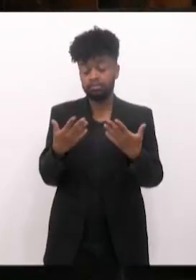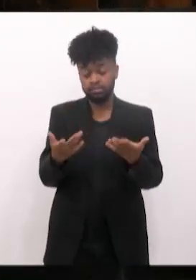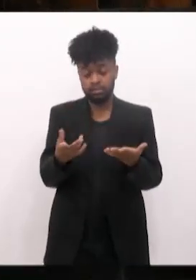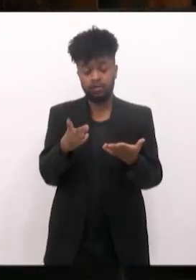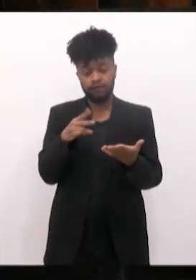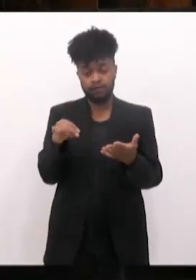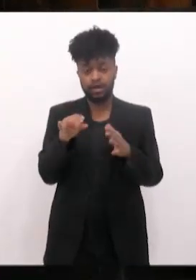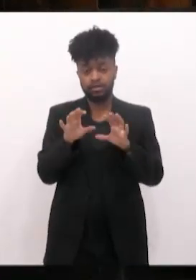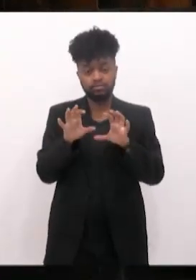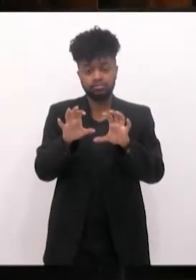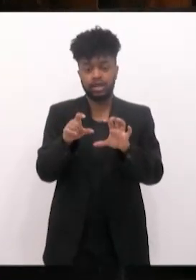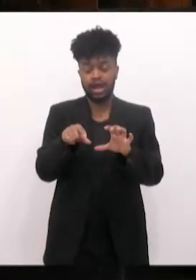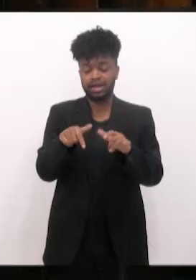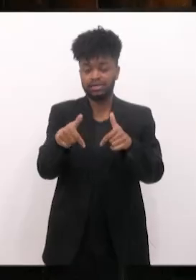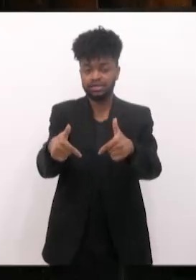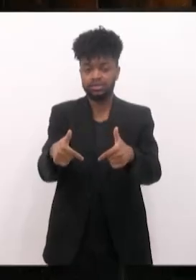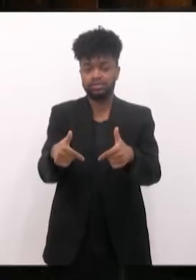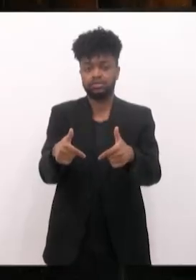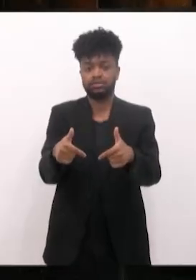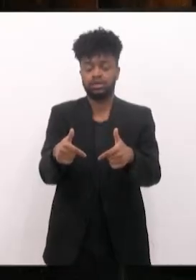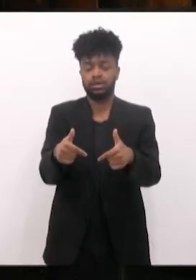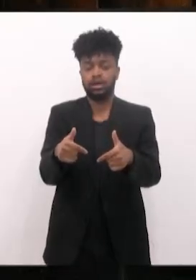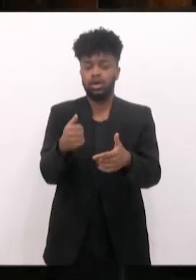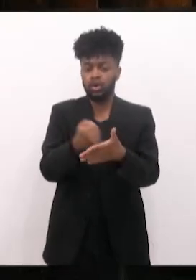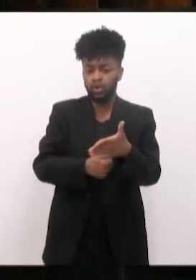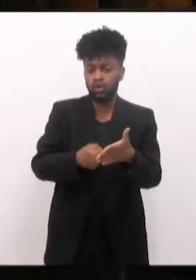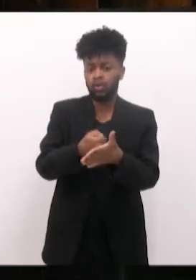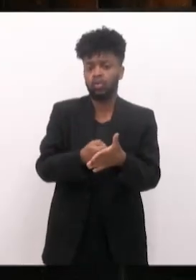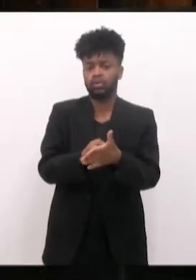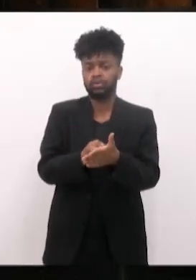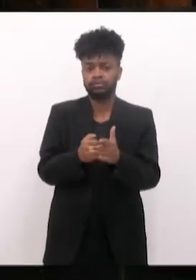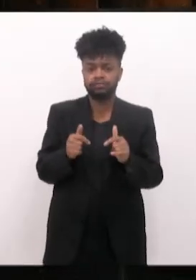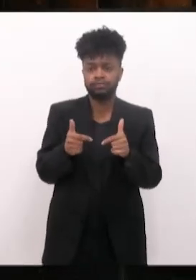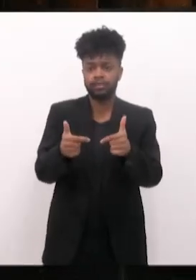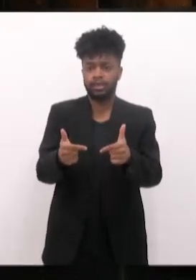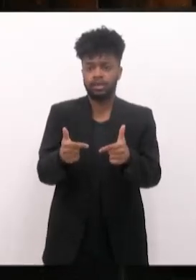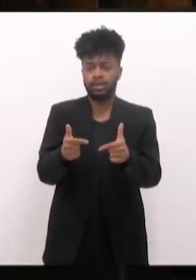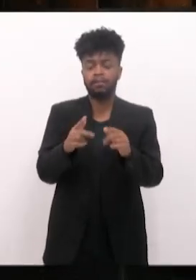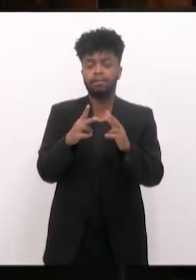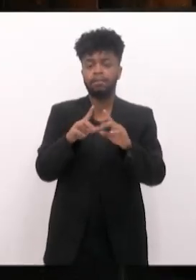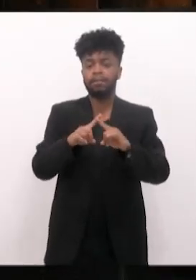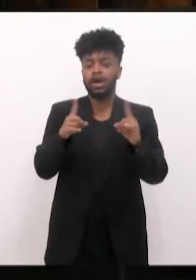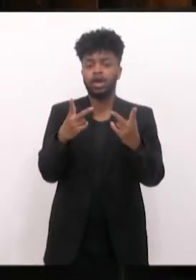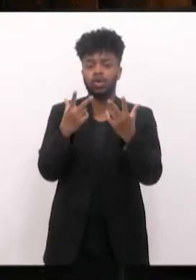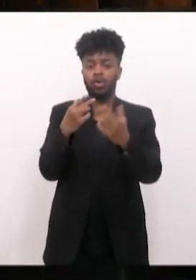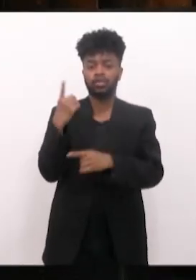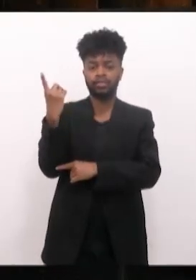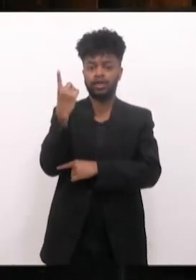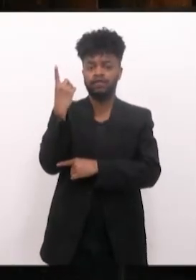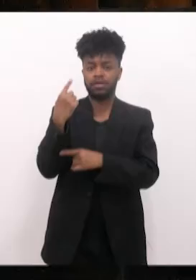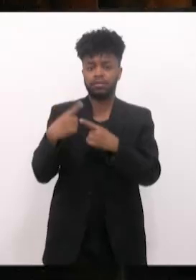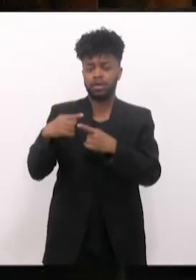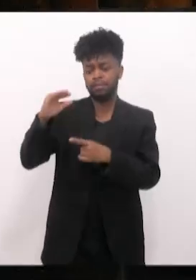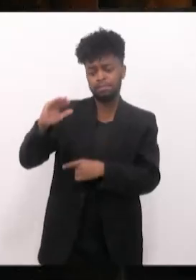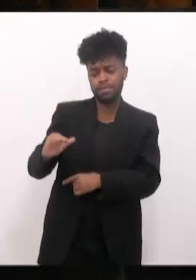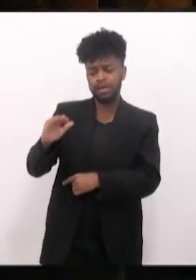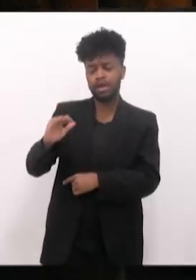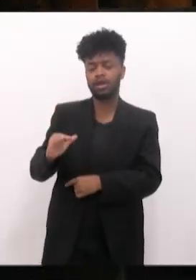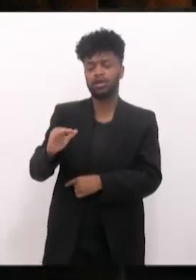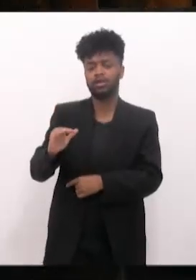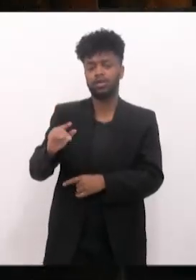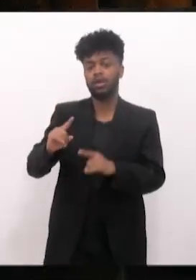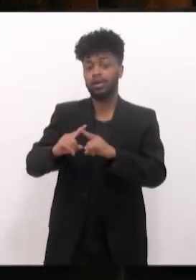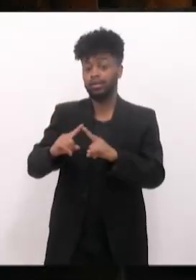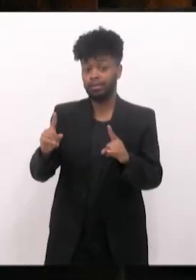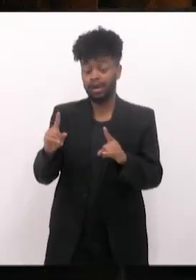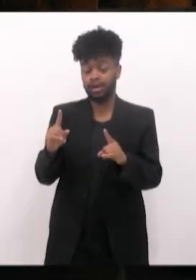assim, uma luta, uma batalha, mas como Davi, que era tão pequeno,